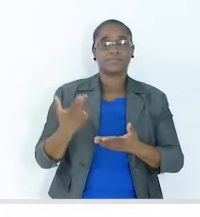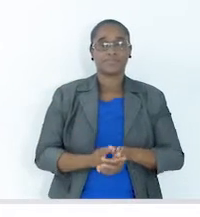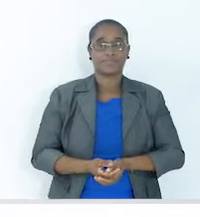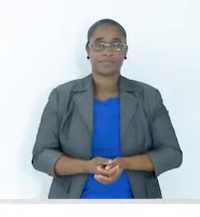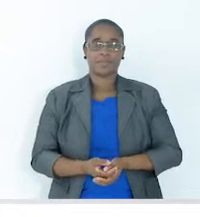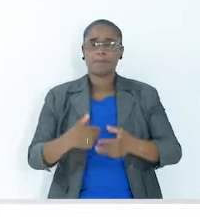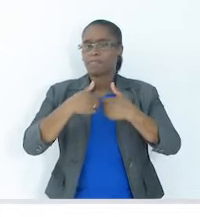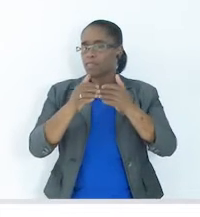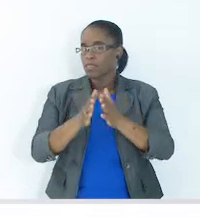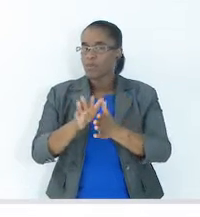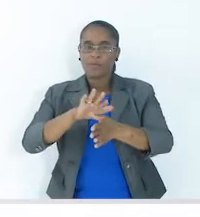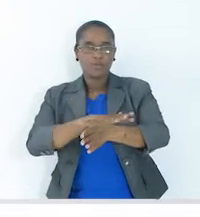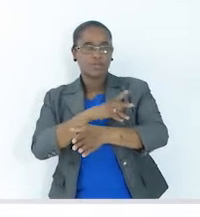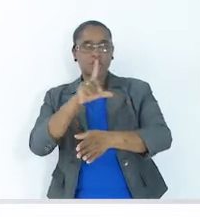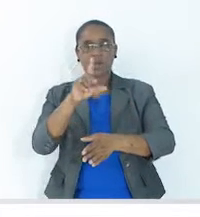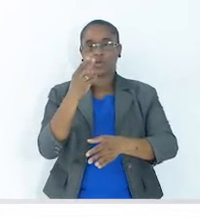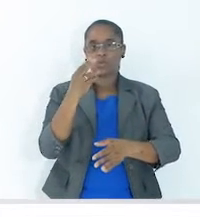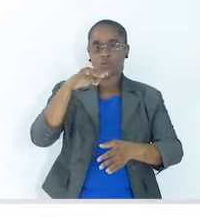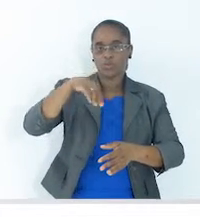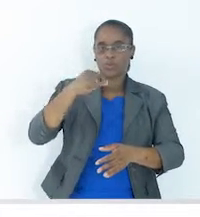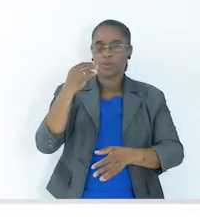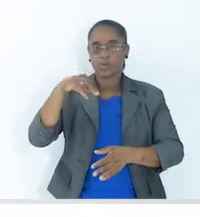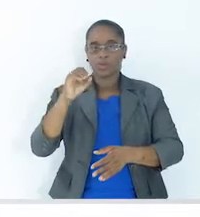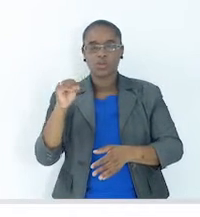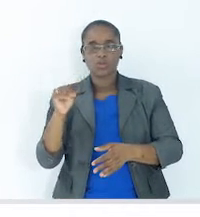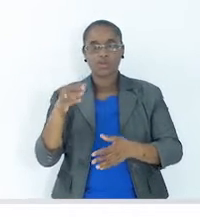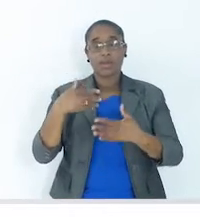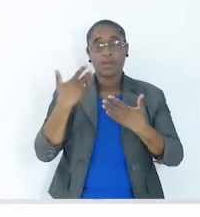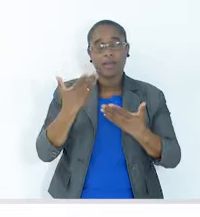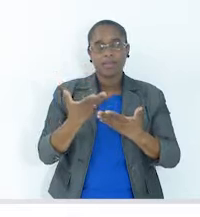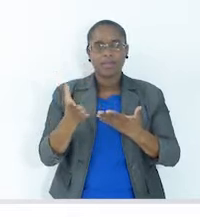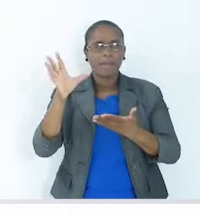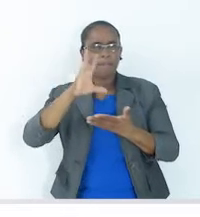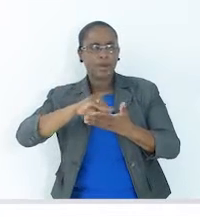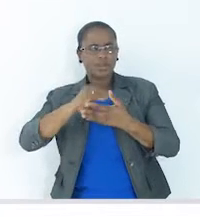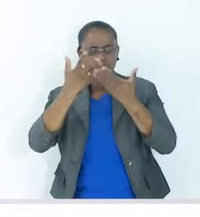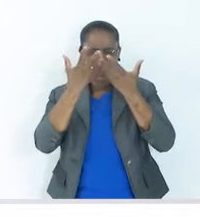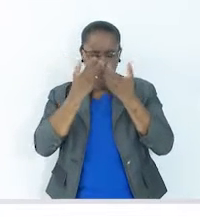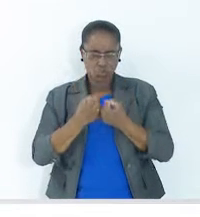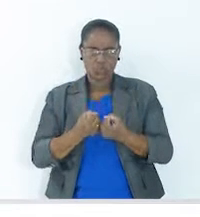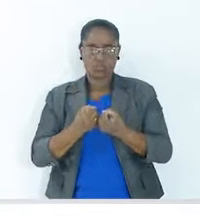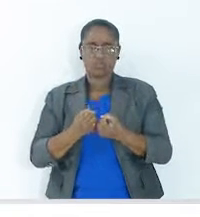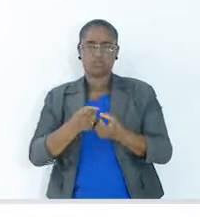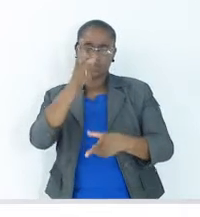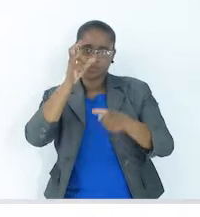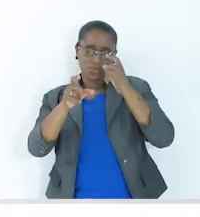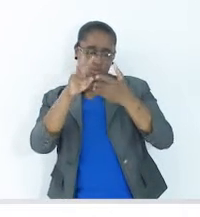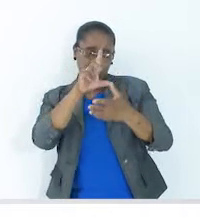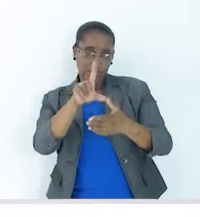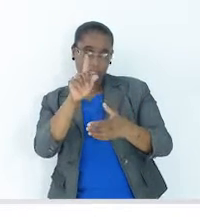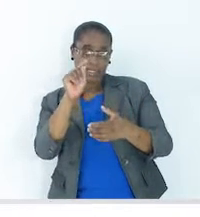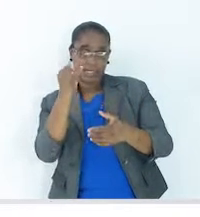Toda a poesia é luminosa, até a mais obscura. O leitor é que tem, às